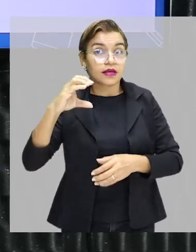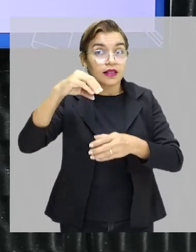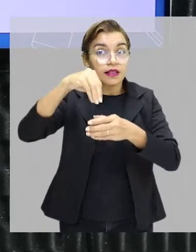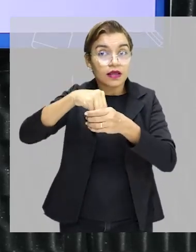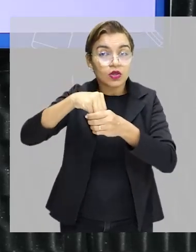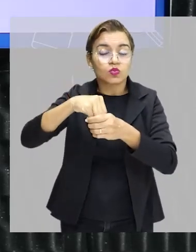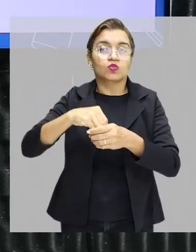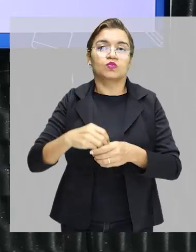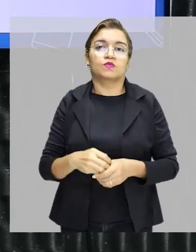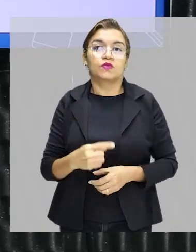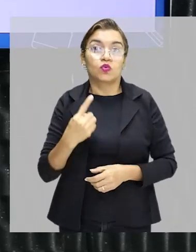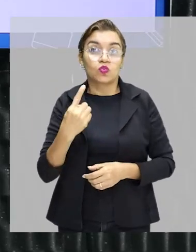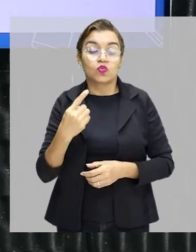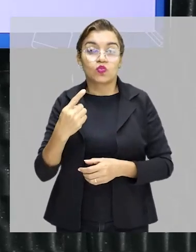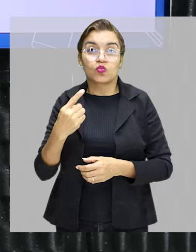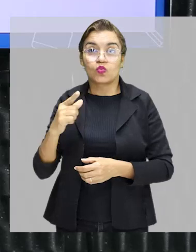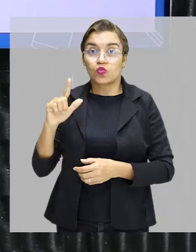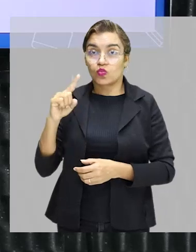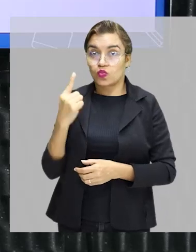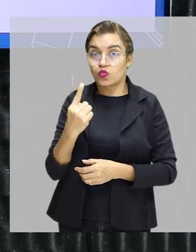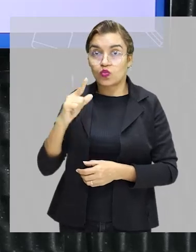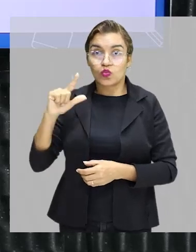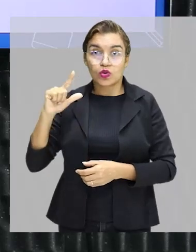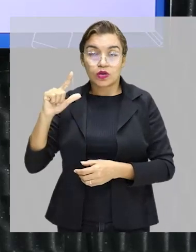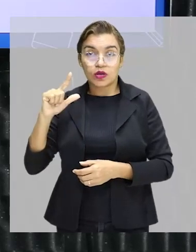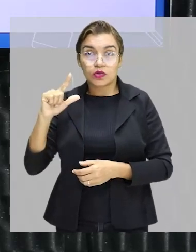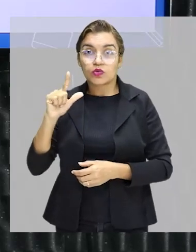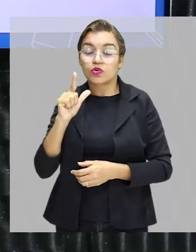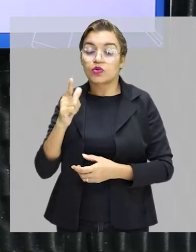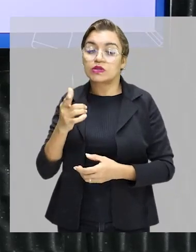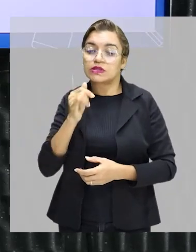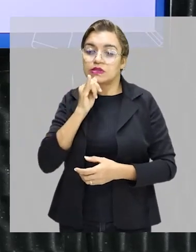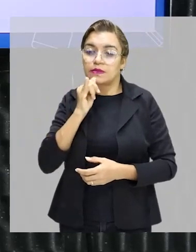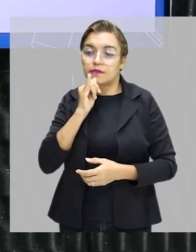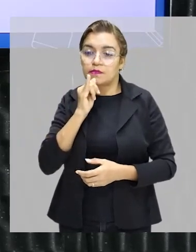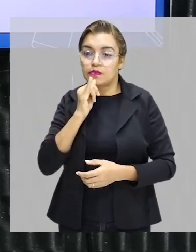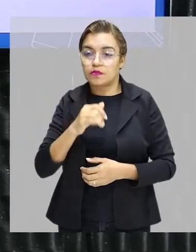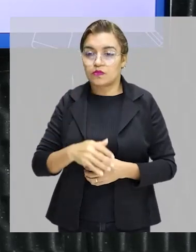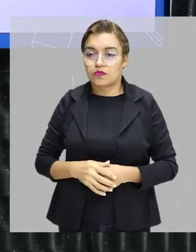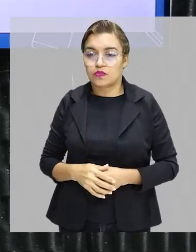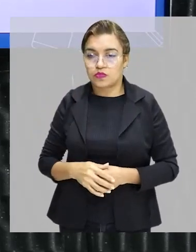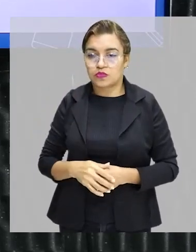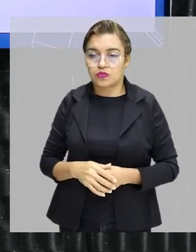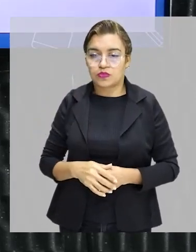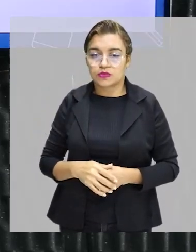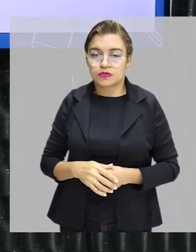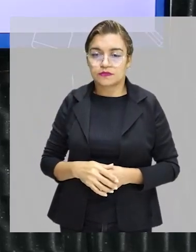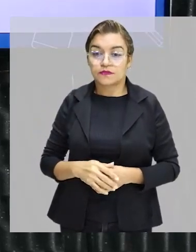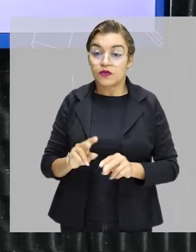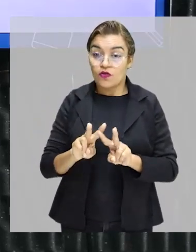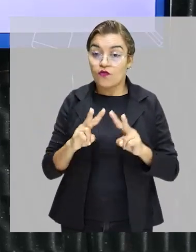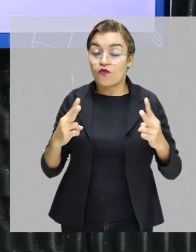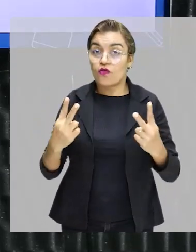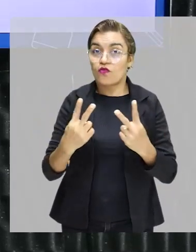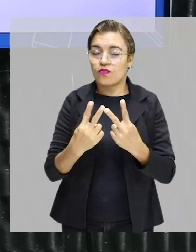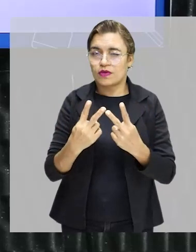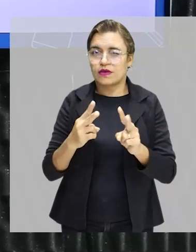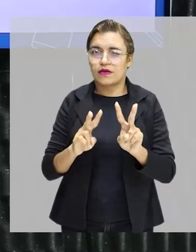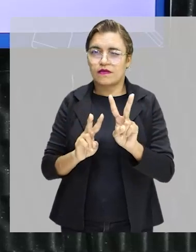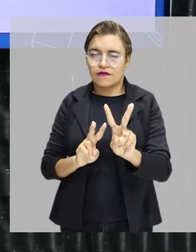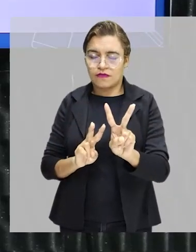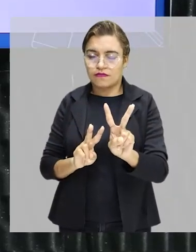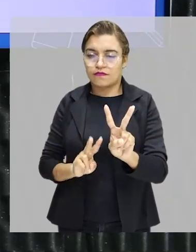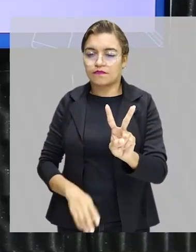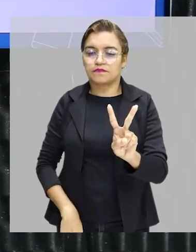né, em 1 litro de solução. E o volume inicial, ok? É o volume de 100 ml, porque eu preparei inicialmente 100